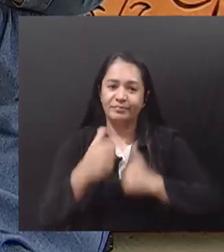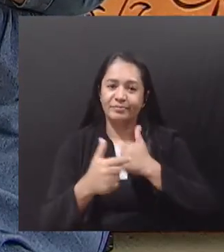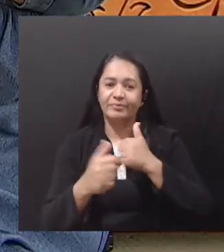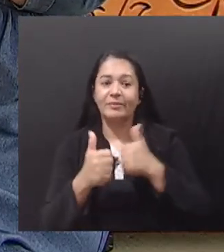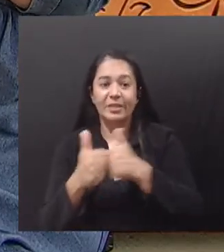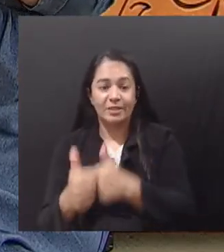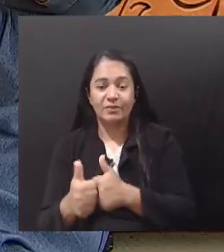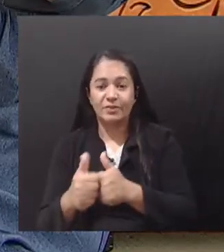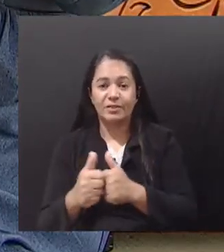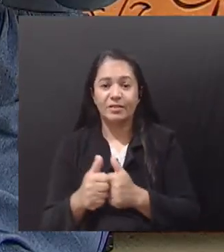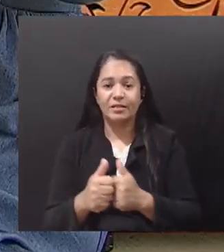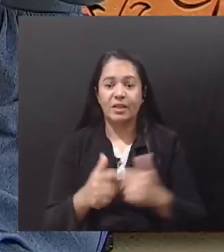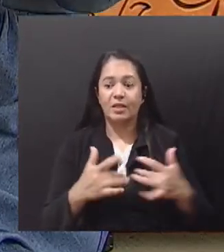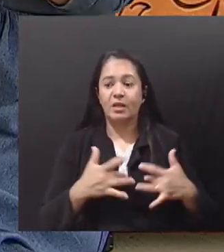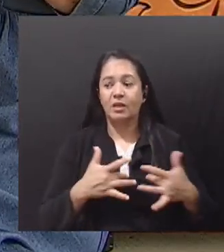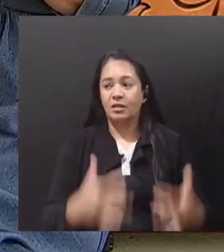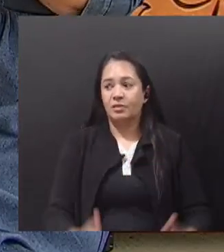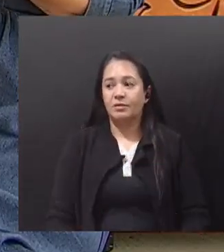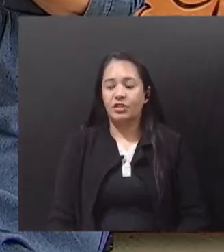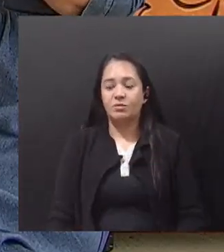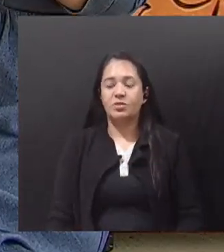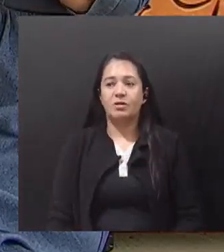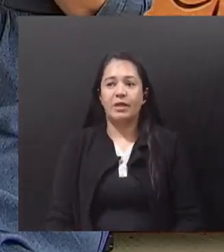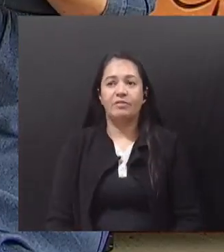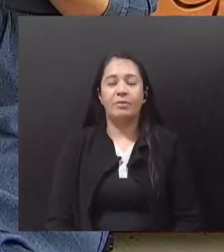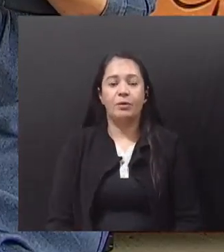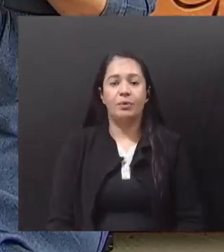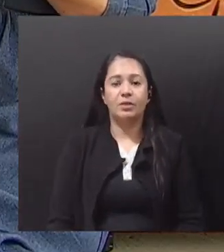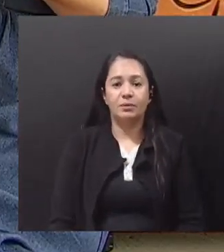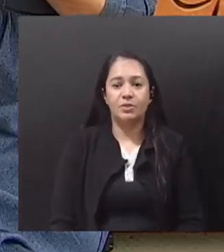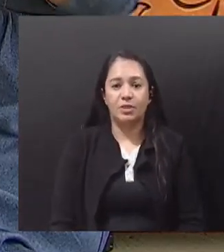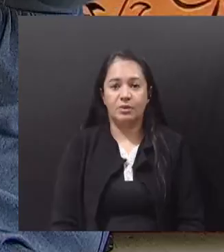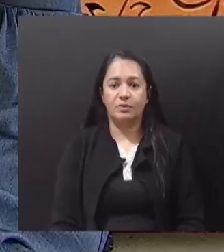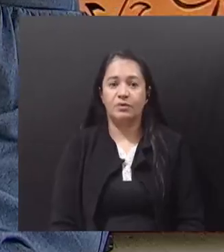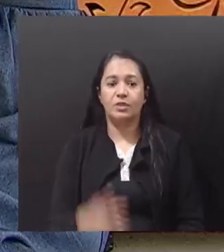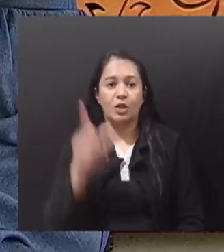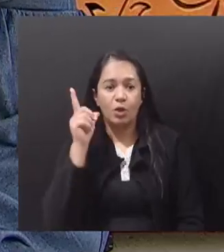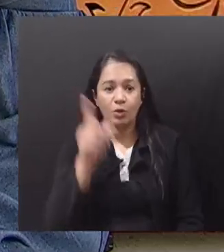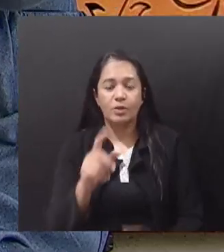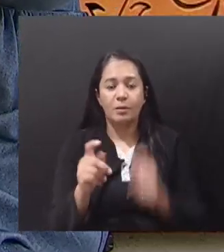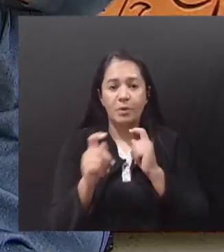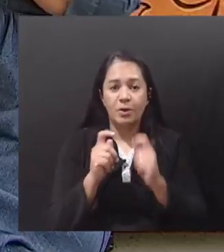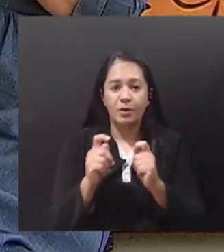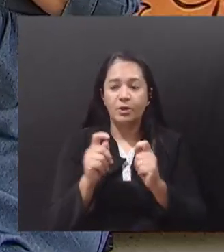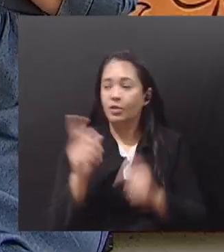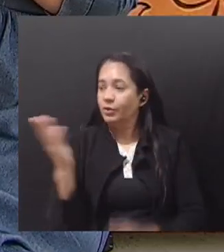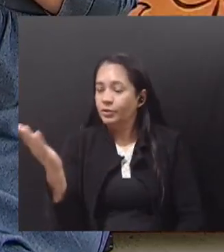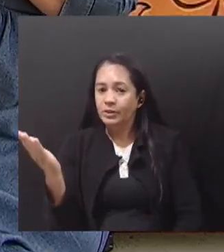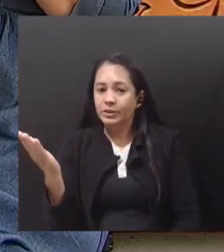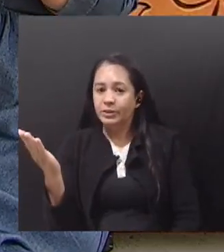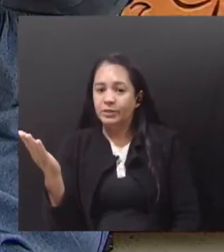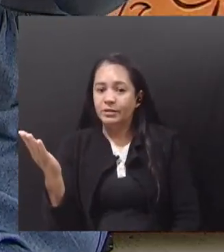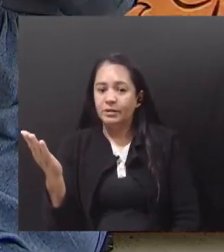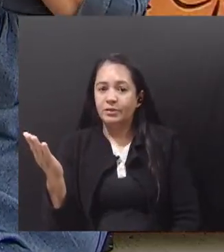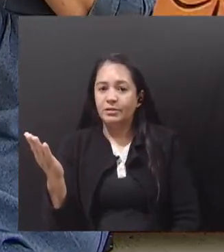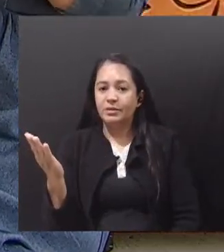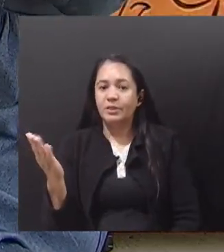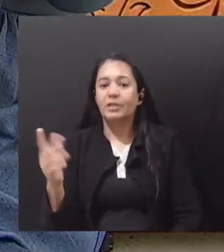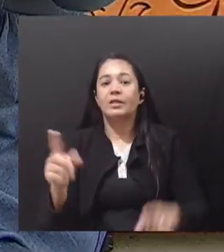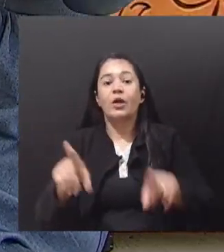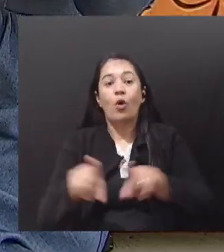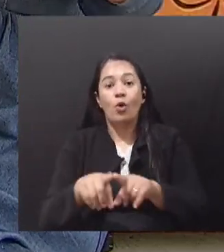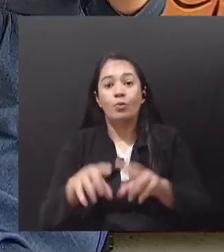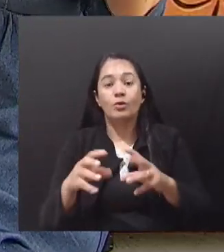lá no Mãos Solidárias e você confere tanto a entrevista com o Ranieri do Fraternidade Sem Fronteiras,